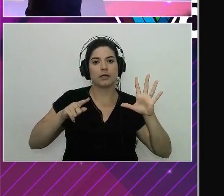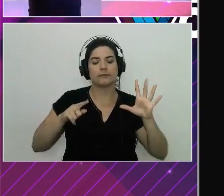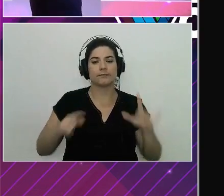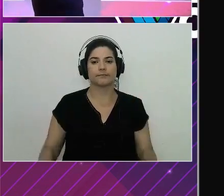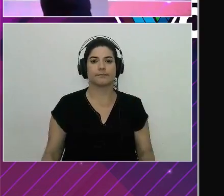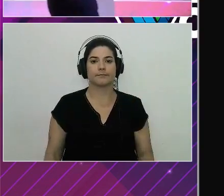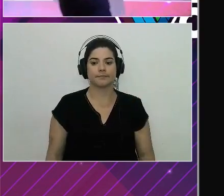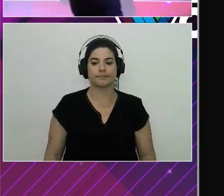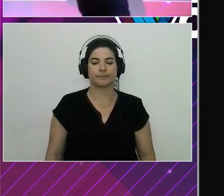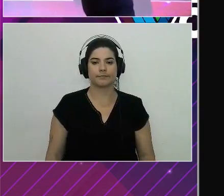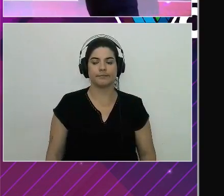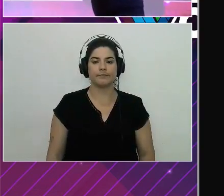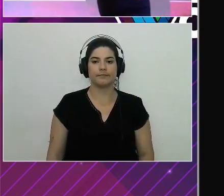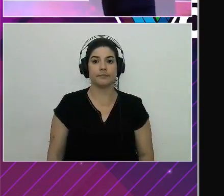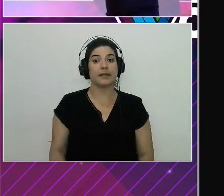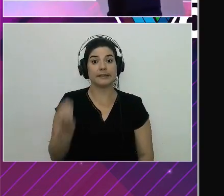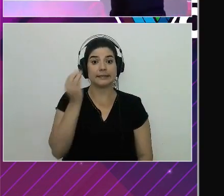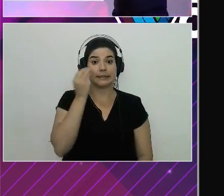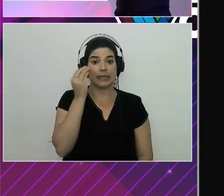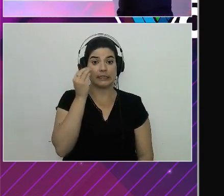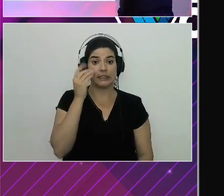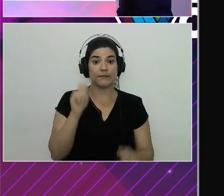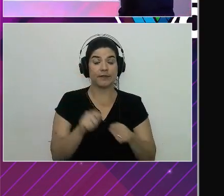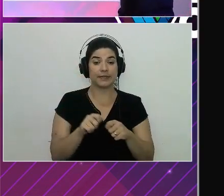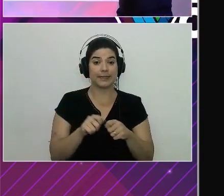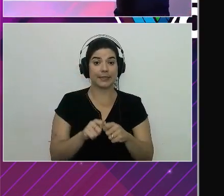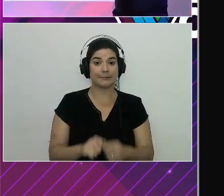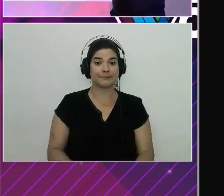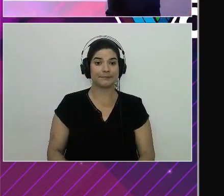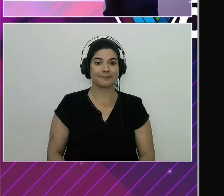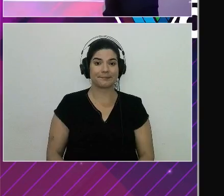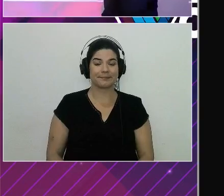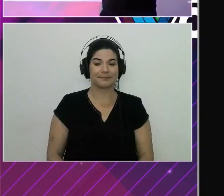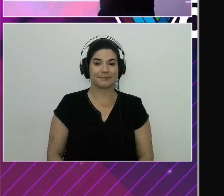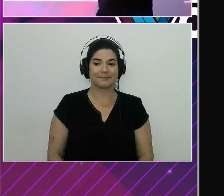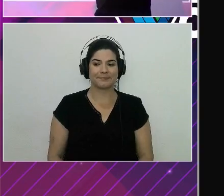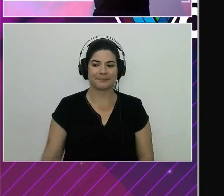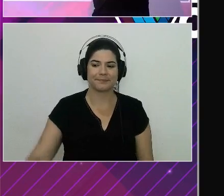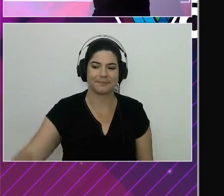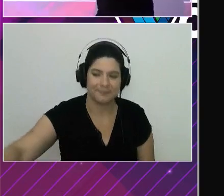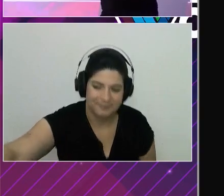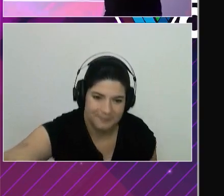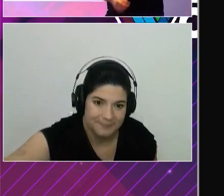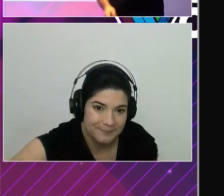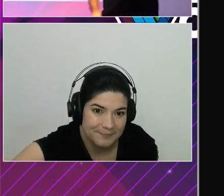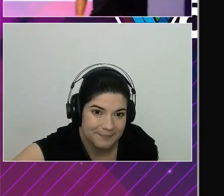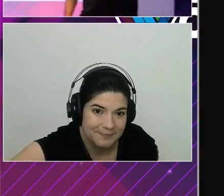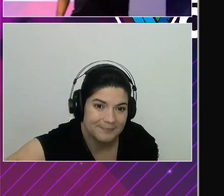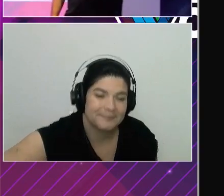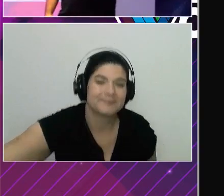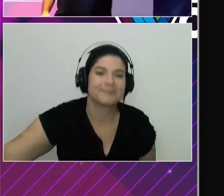quando eu tenho que fazer testes no microserviço. Vê? Tá subindo. Tá quase.